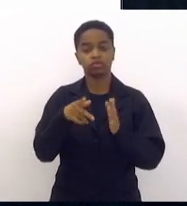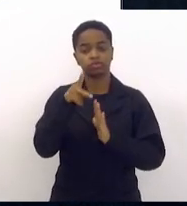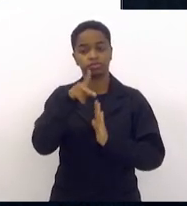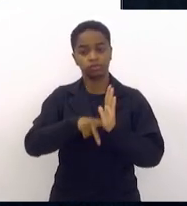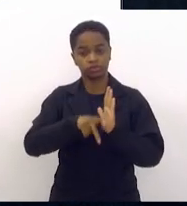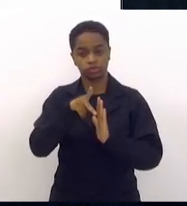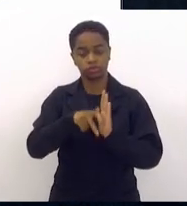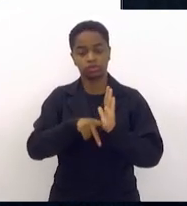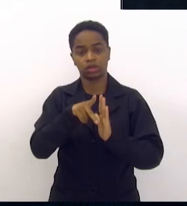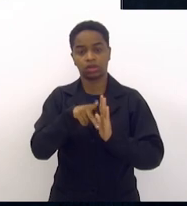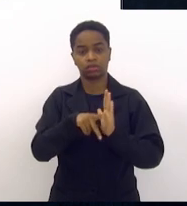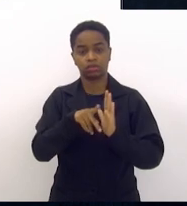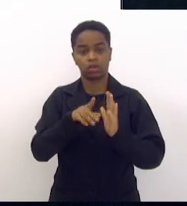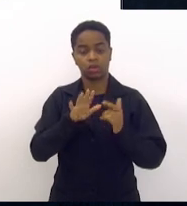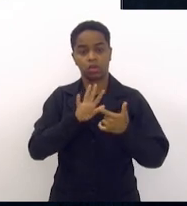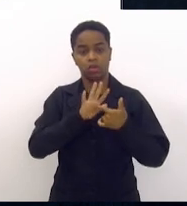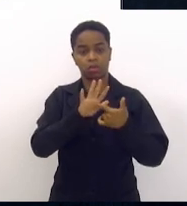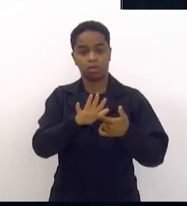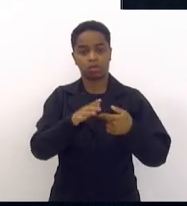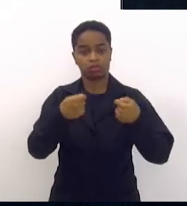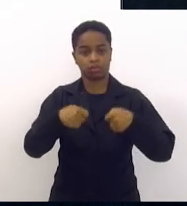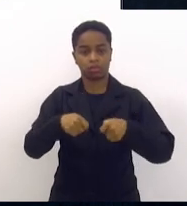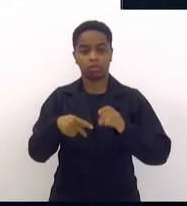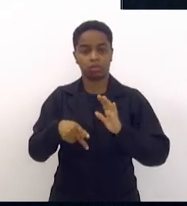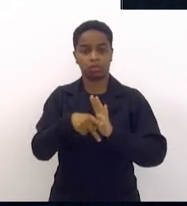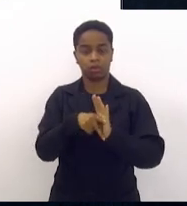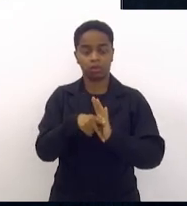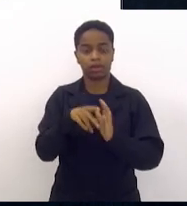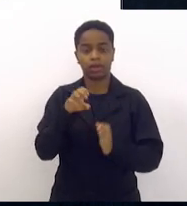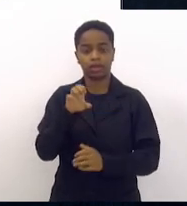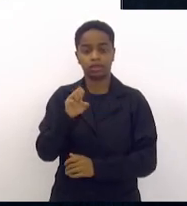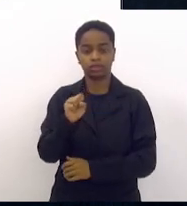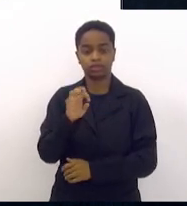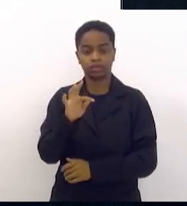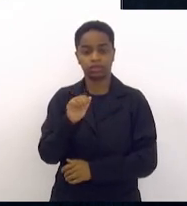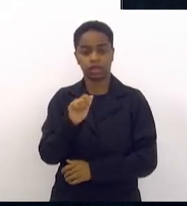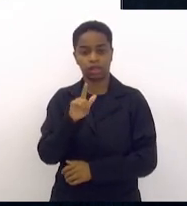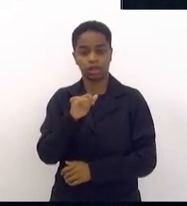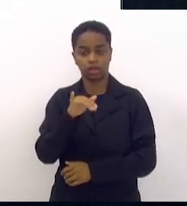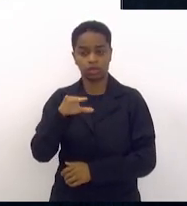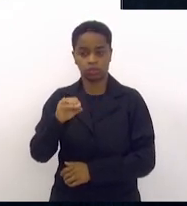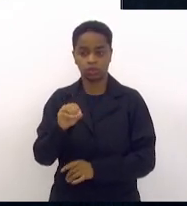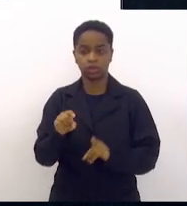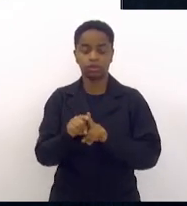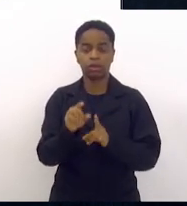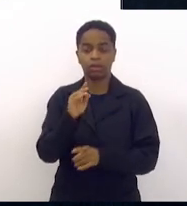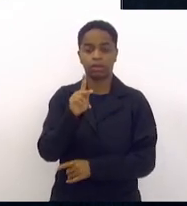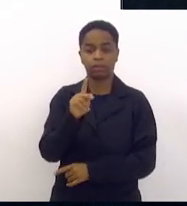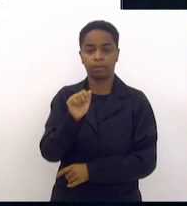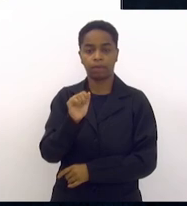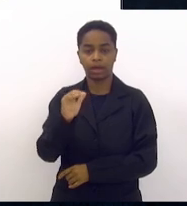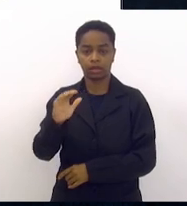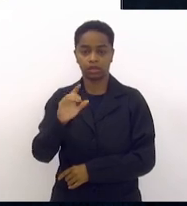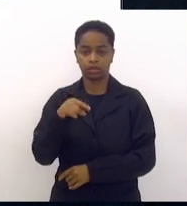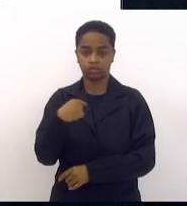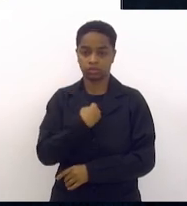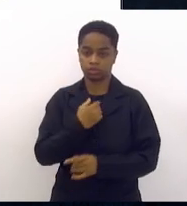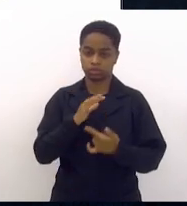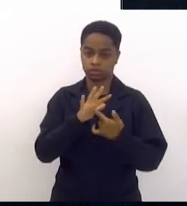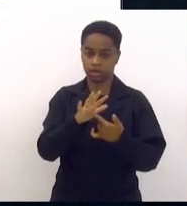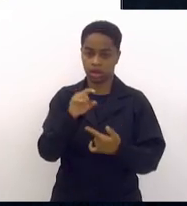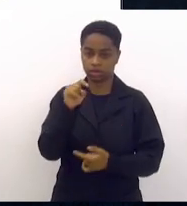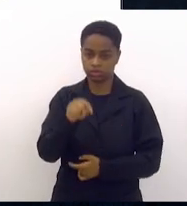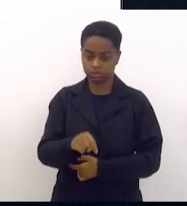apontam para uma demanda dos tá e o próprio pac né que foi dito aqui o